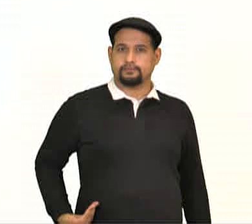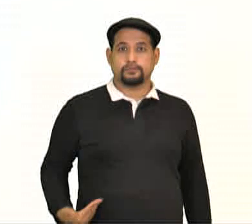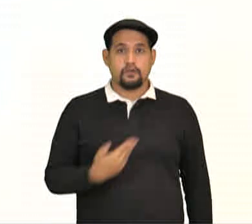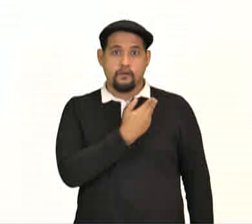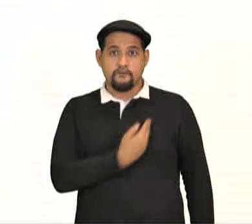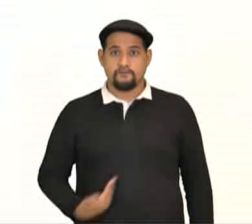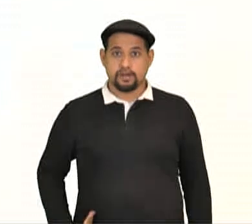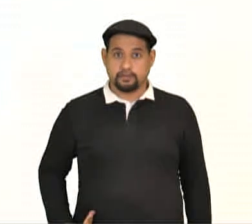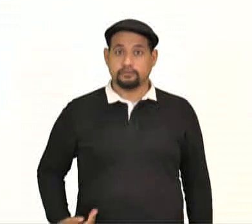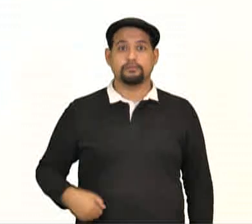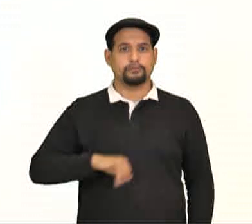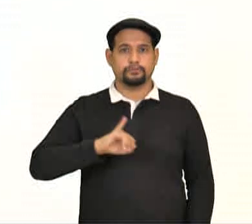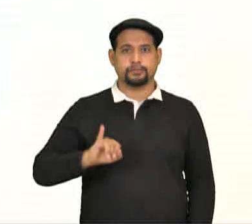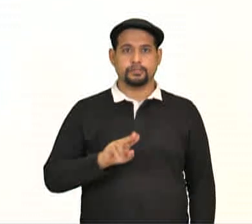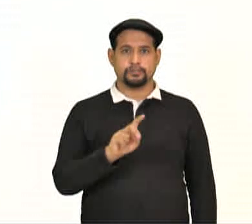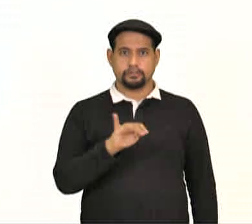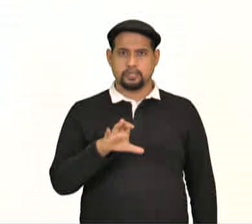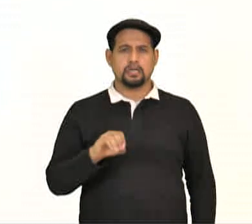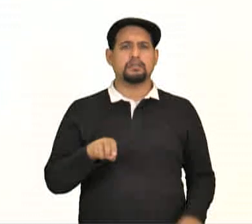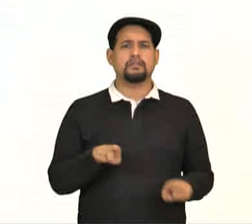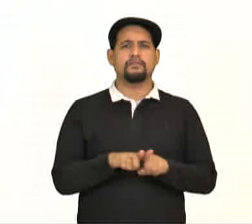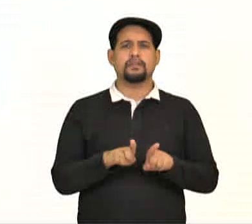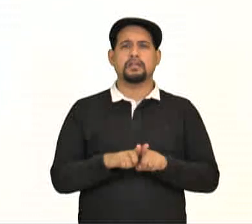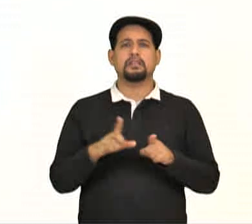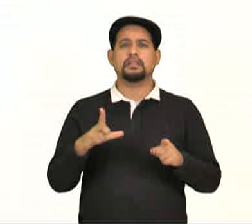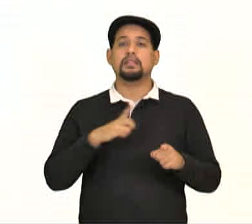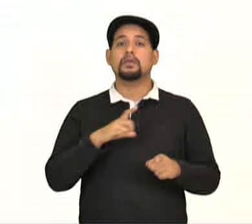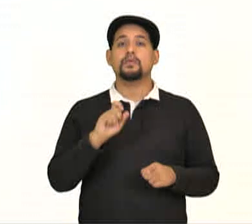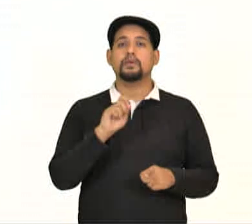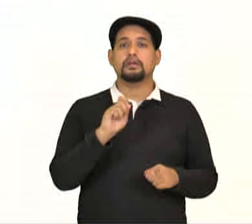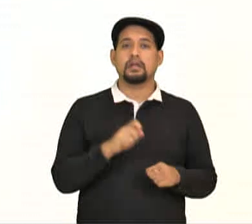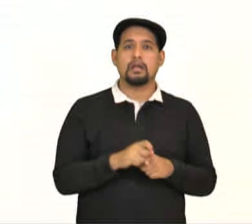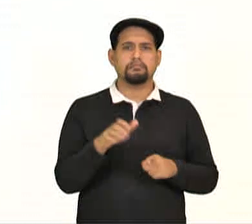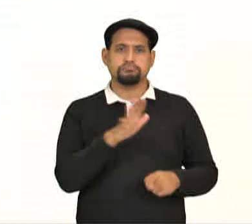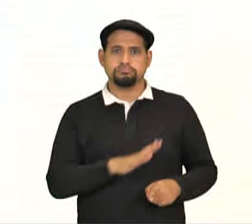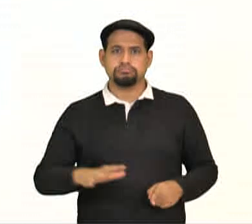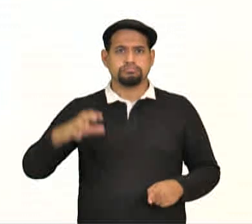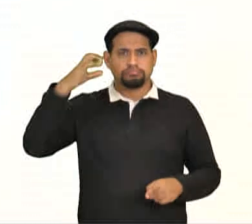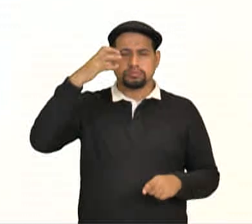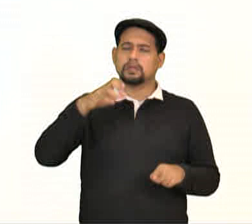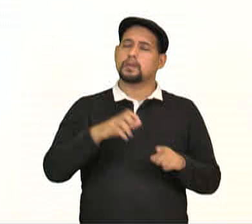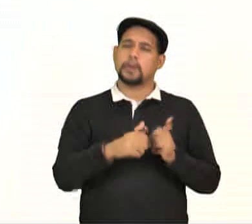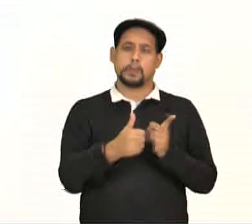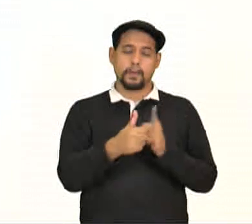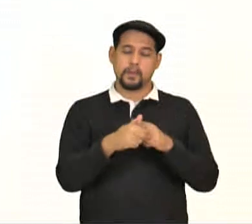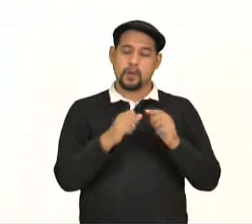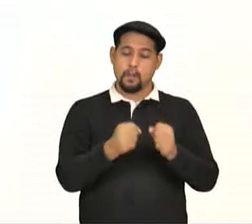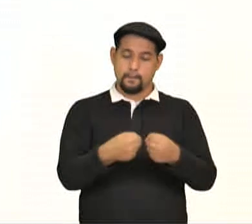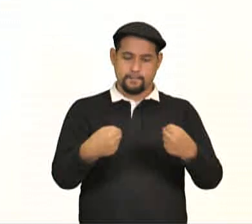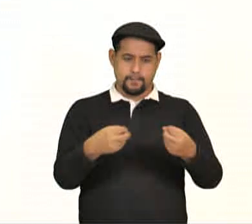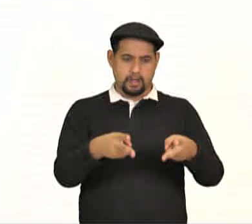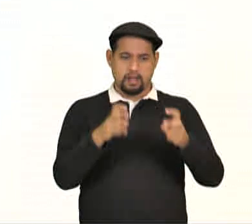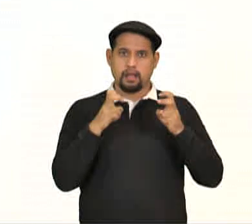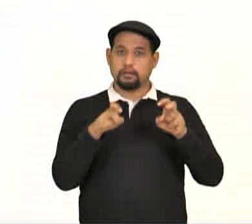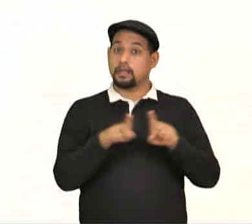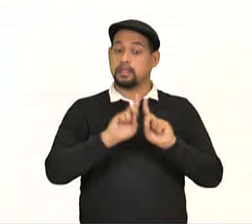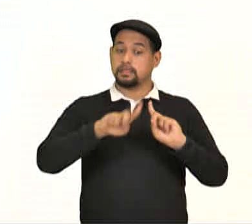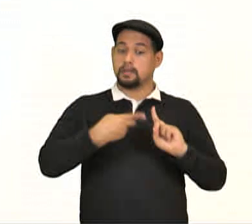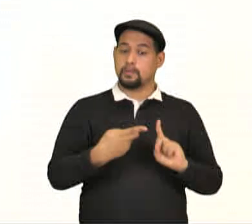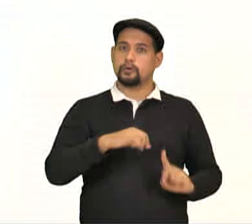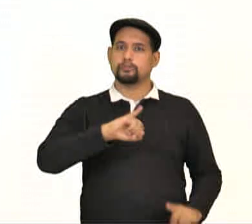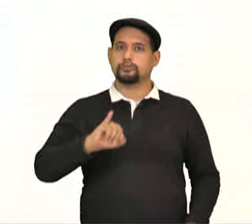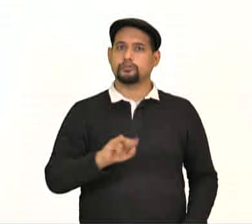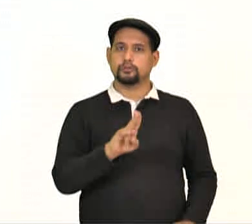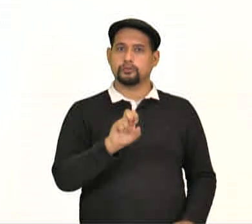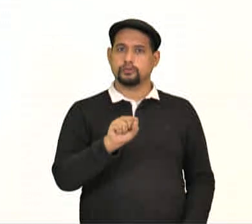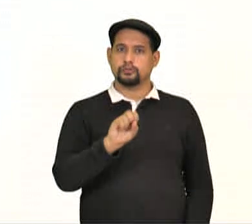do Justiniano, o Império ele vai se expandir em vastas áreas, como a gente viu lá no mapa. Lembra o primeiro mapa que a gente viu? Após Justiniano, ele vai se